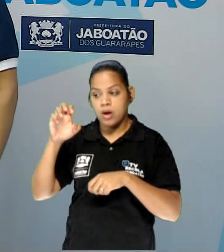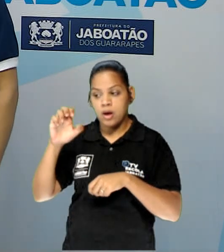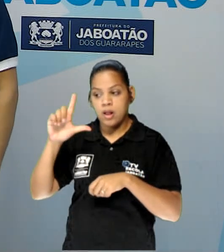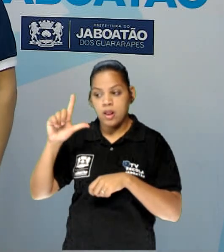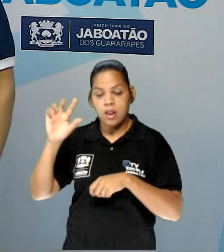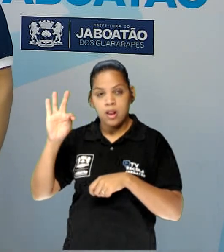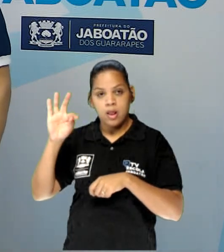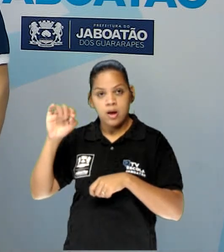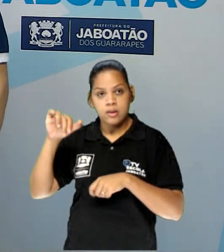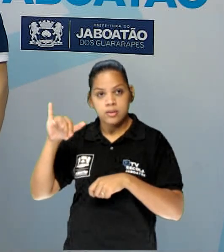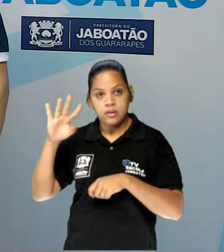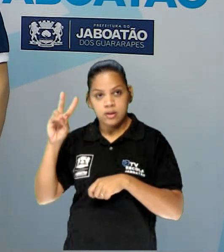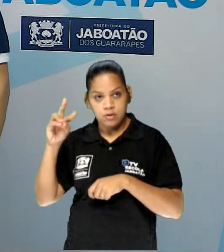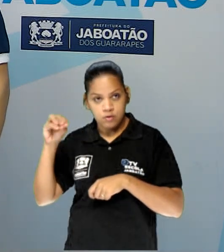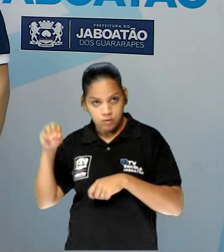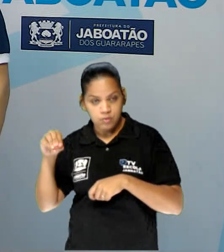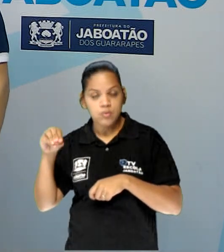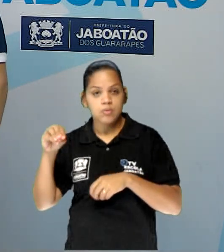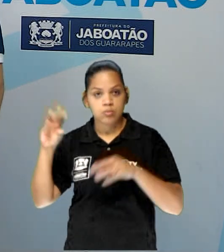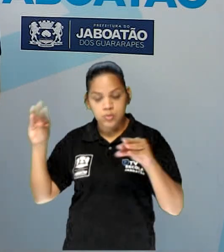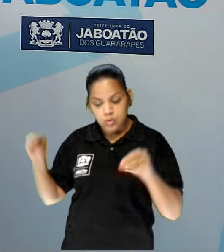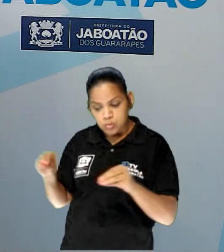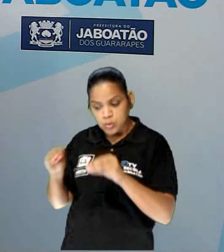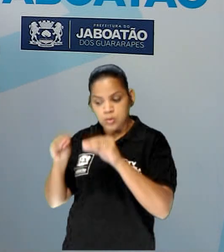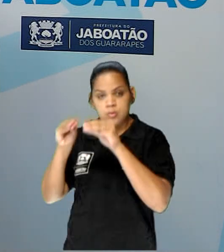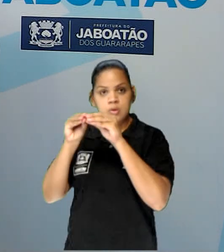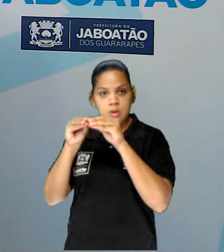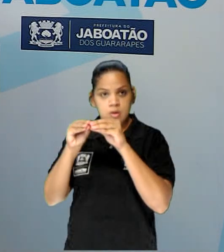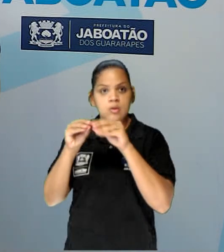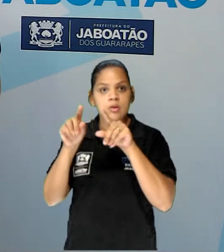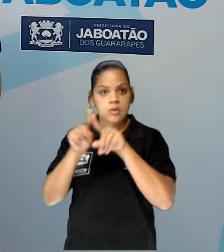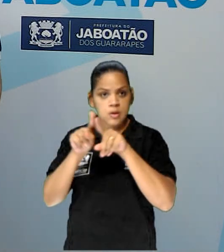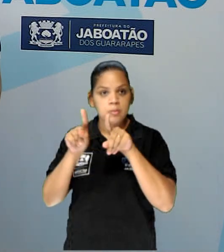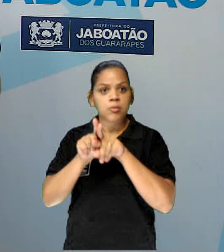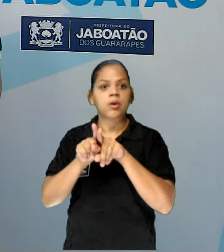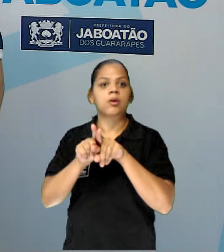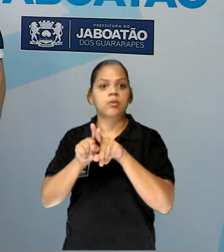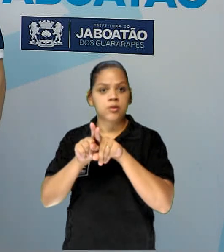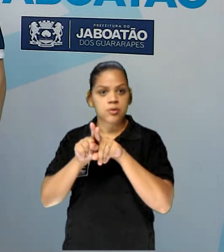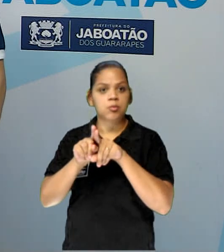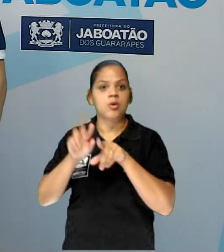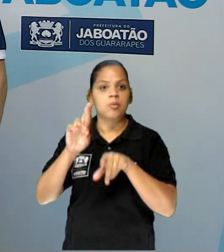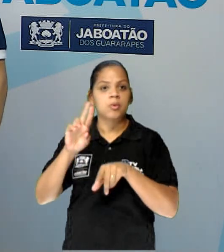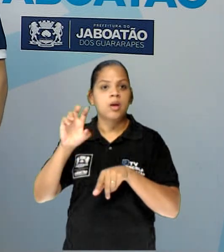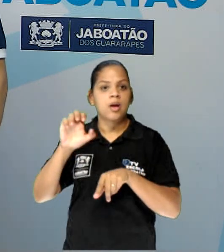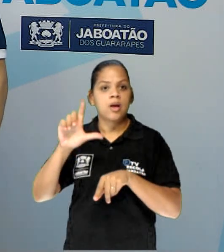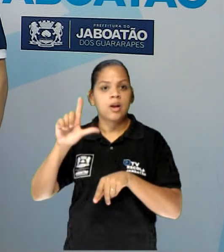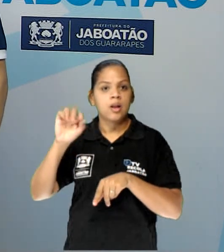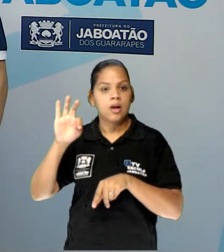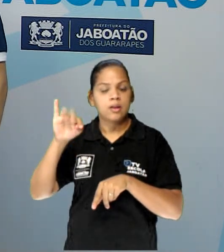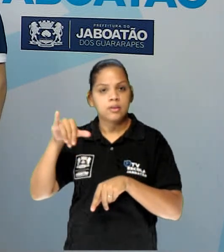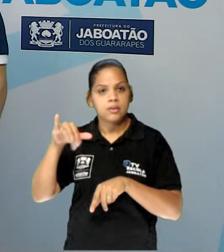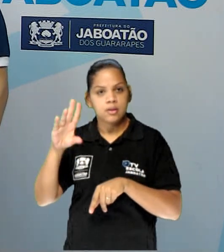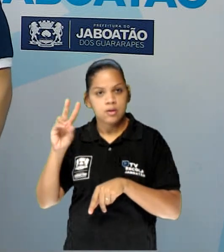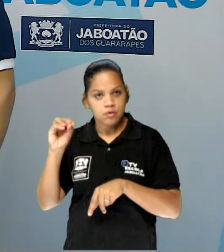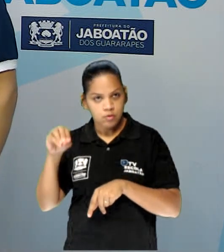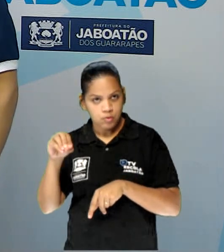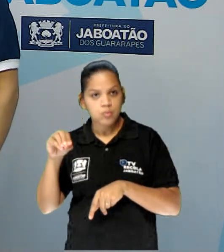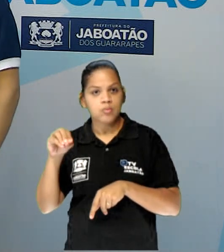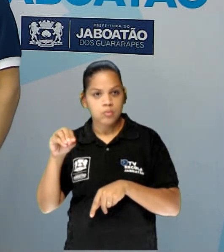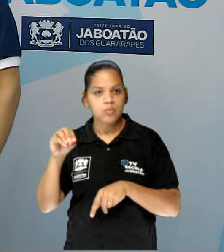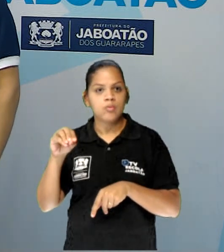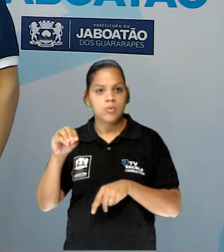invés de ser conjunção subordinativa integrante, ele vai ser pronome relativo. Então, eu tenho uma oração adjetiva. Nas